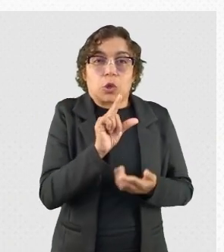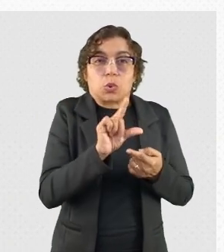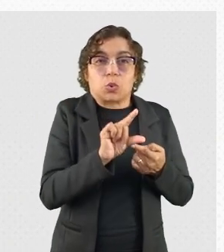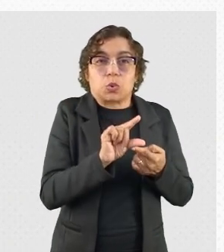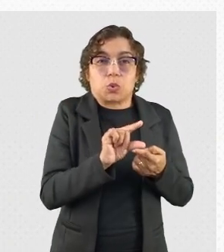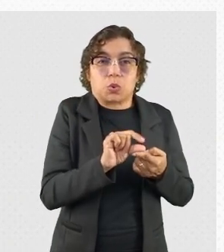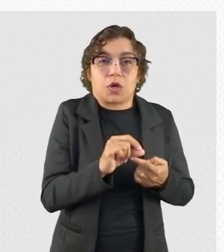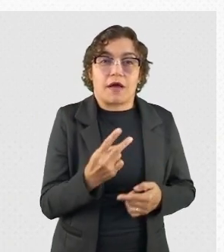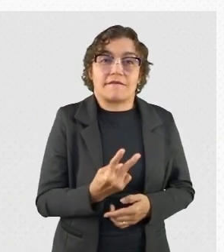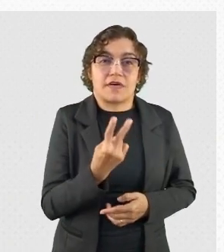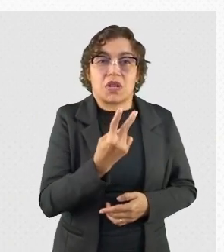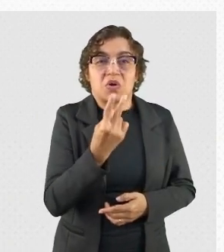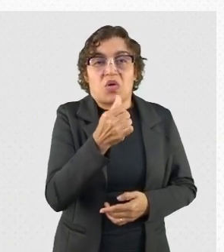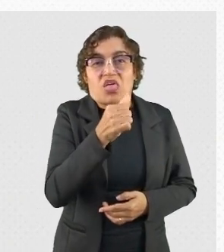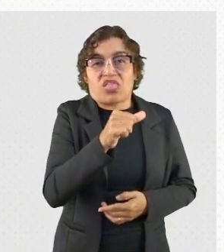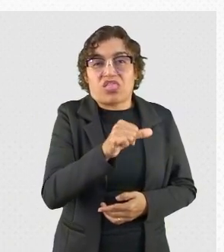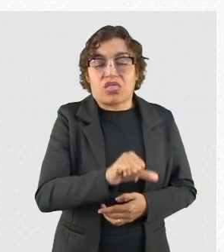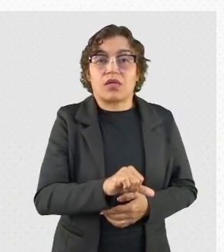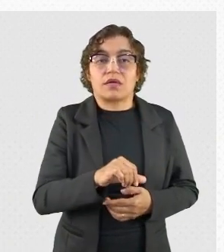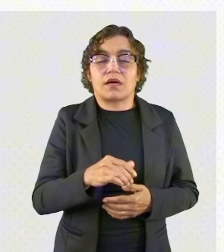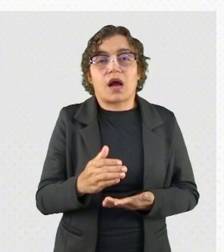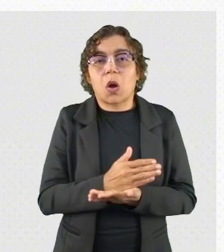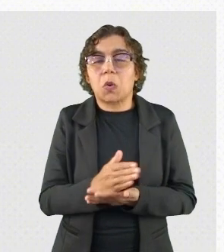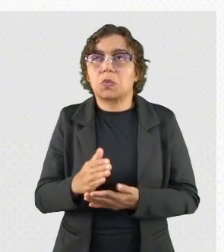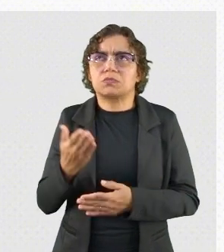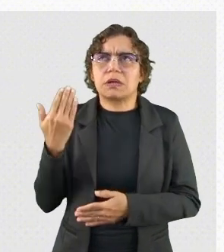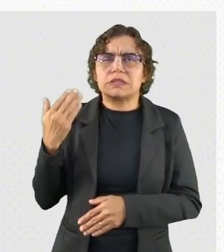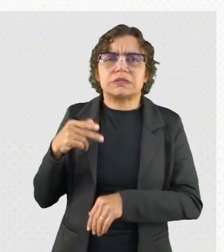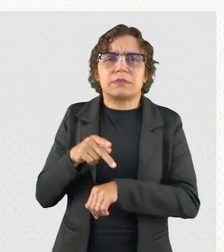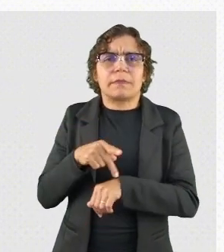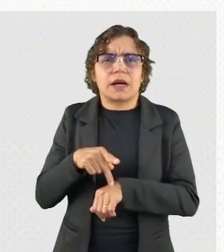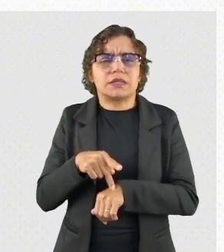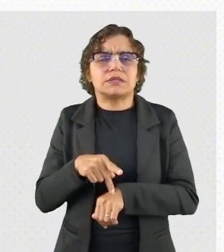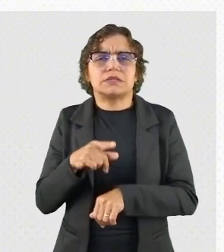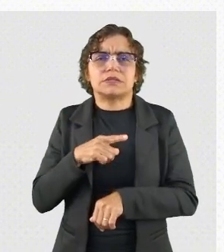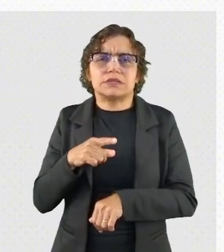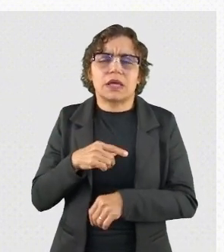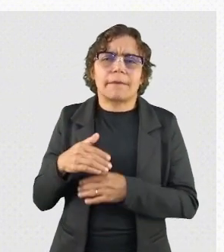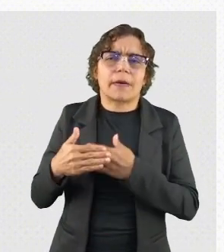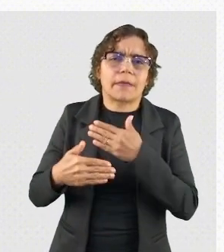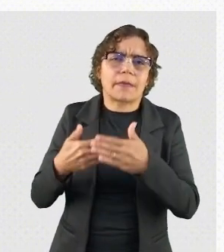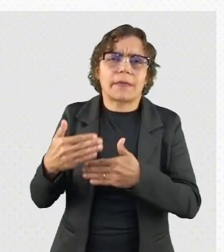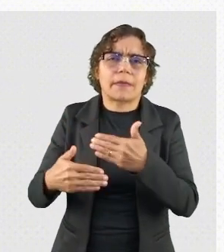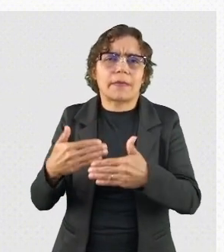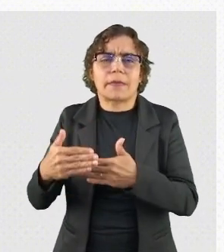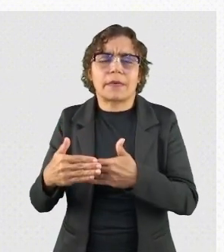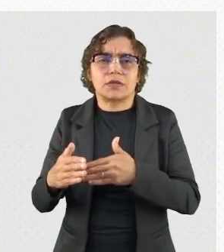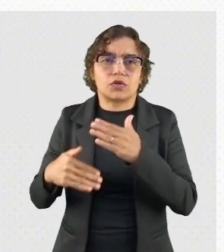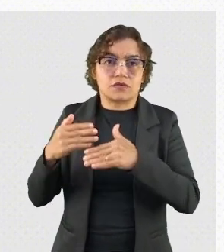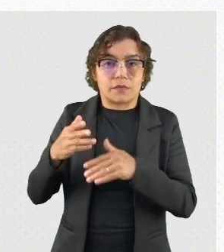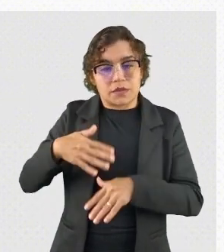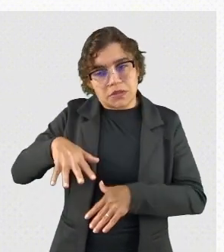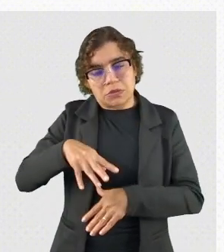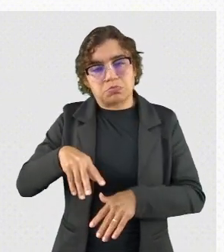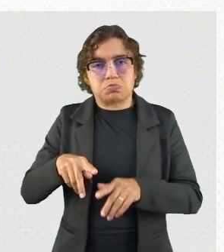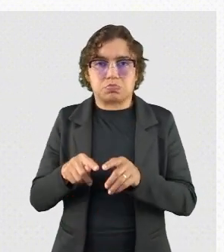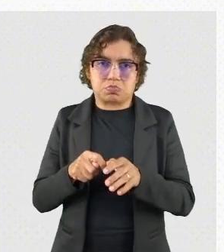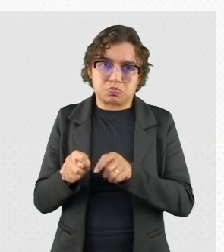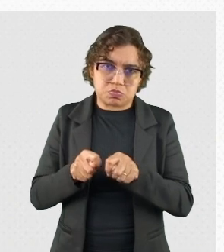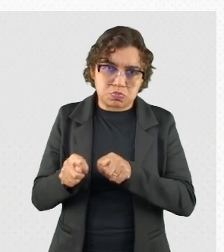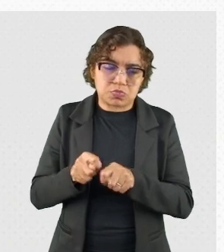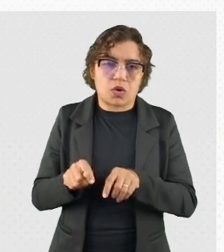países, era um receituário até um certo tempo para muitos países, né, que estavam dentro desse processo de desenvolvimento econômico, ou, né,